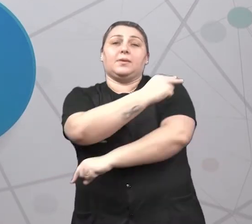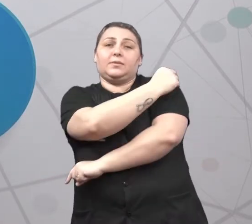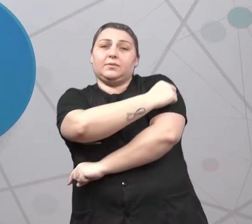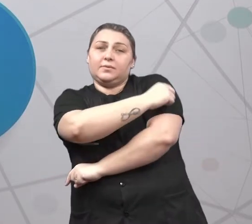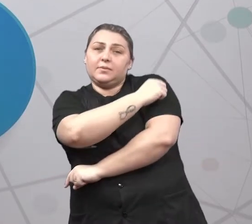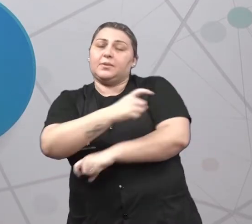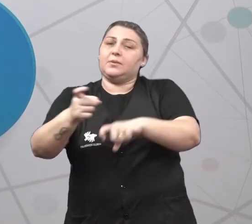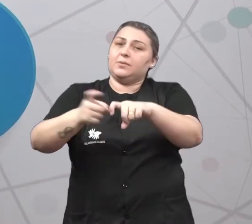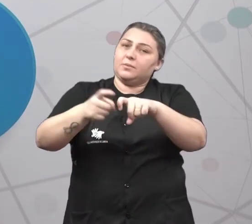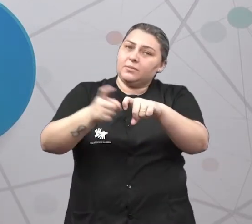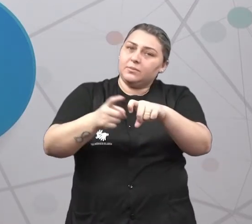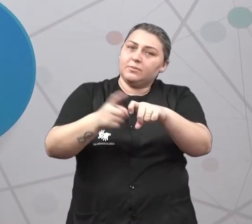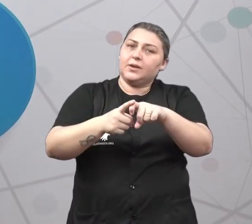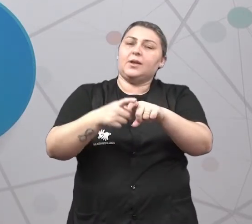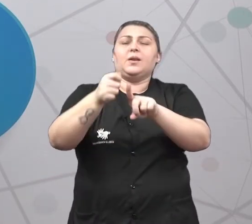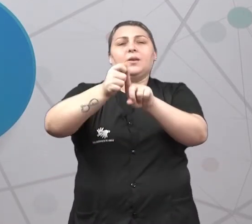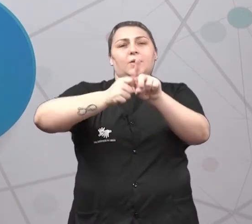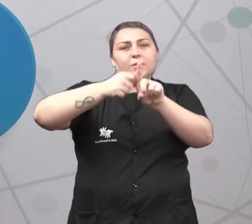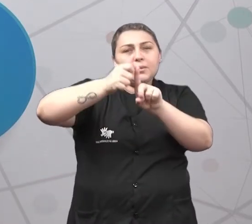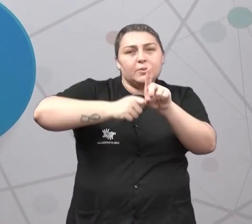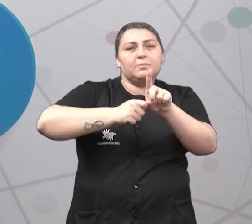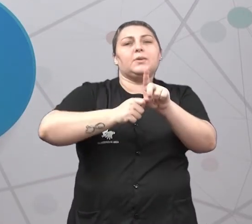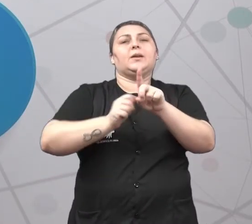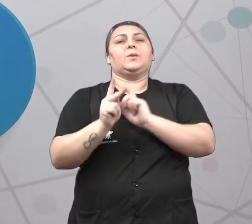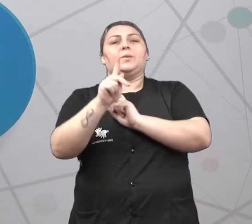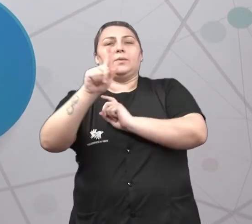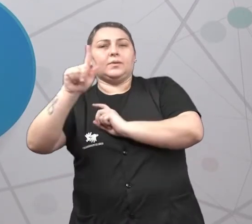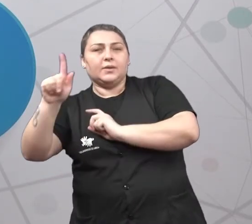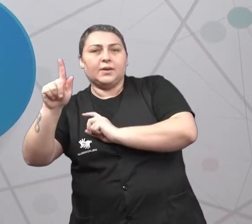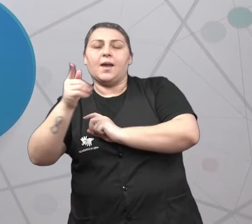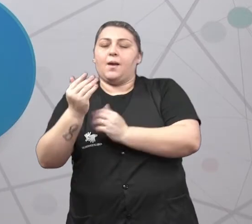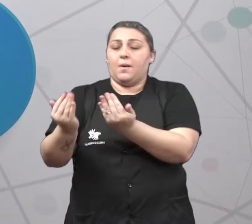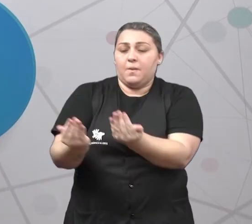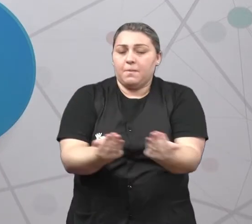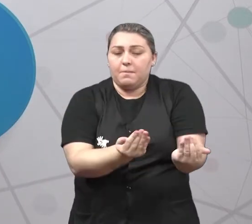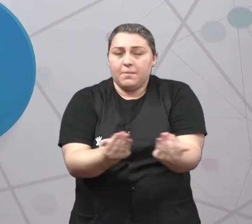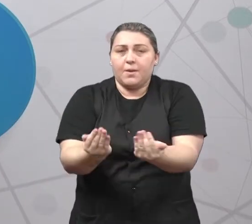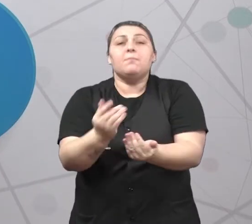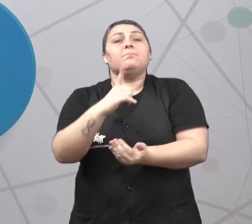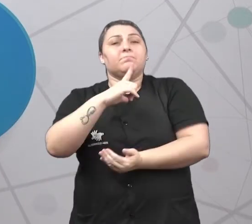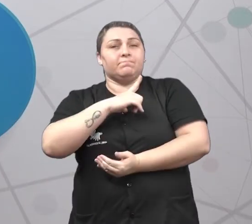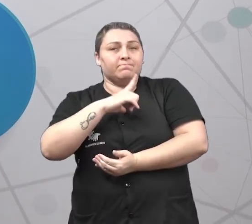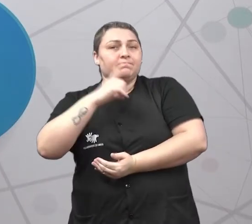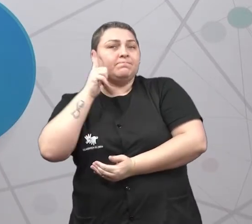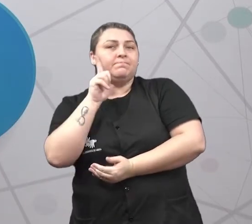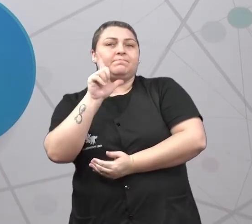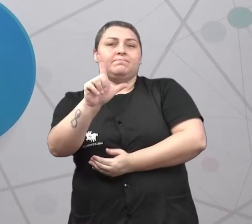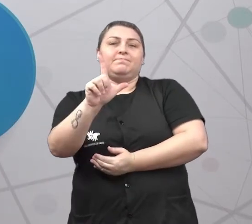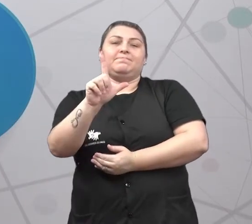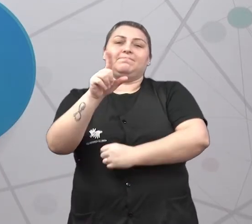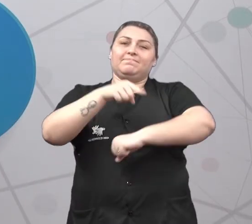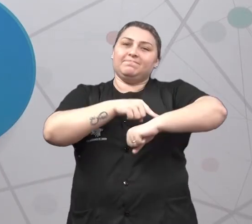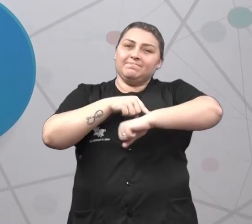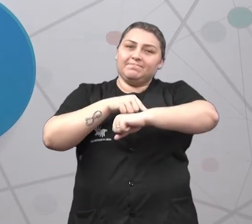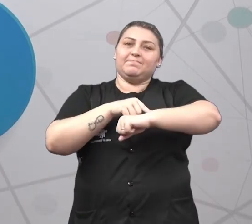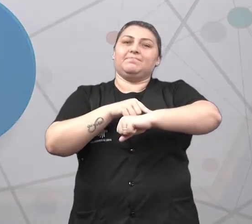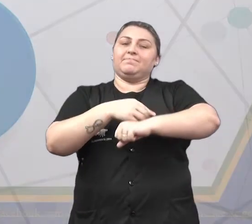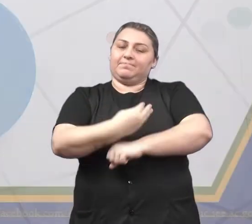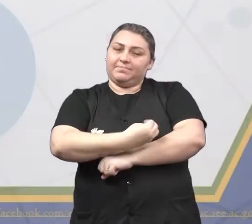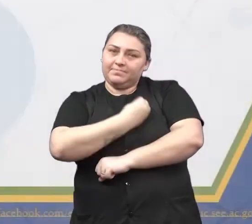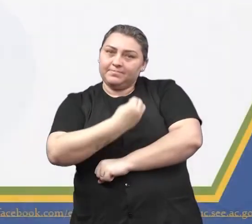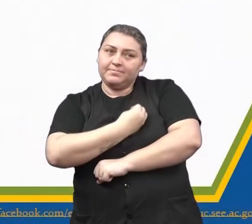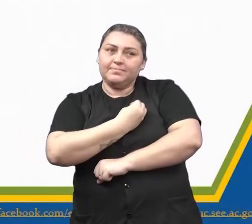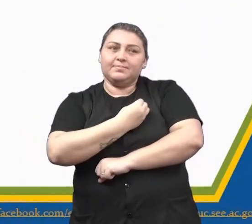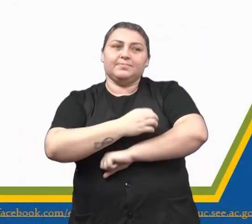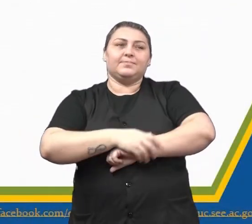mamãe sabe quantos quilos ou quantos gramas, né, o bebê ganhou durante aquele tempo de vida dele.